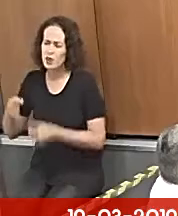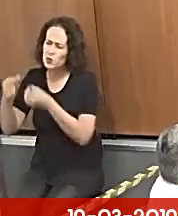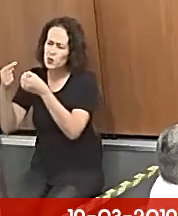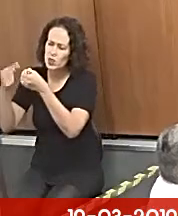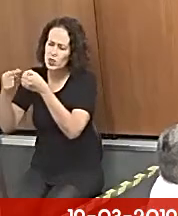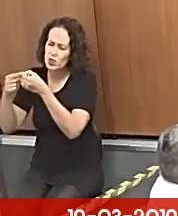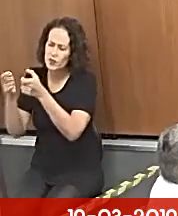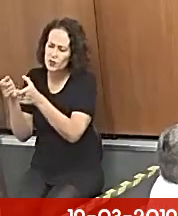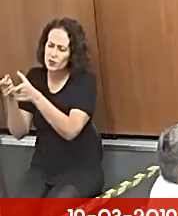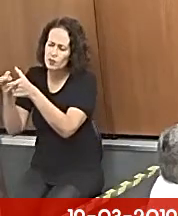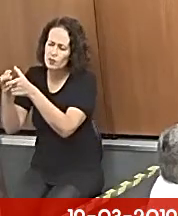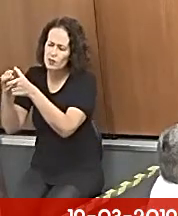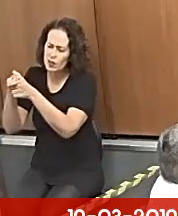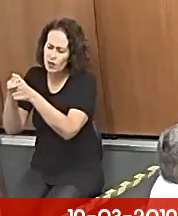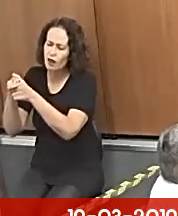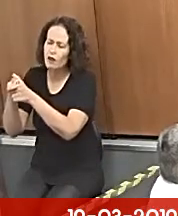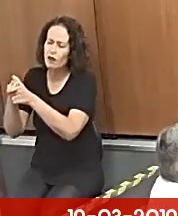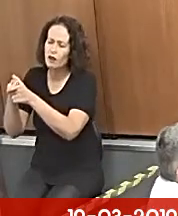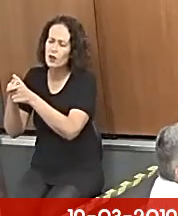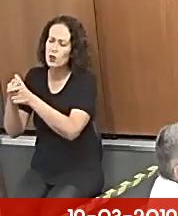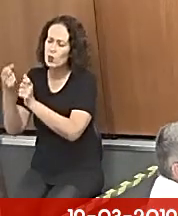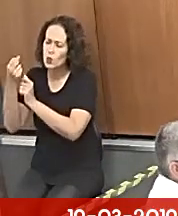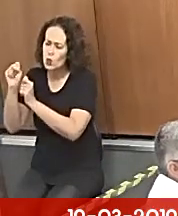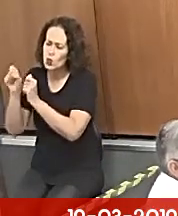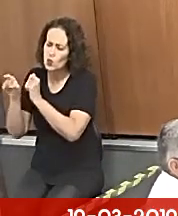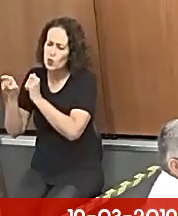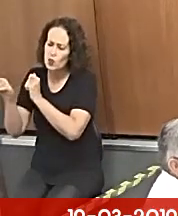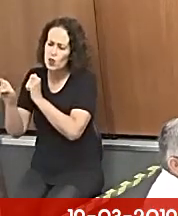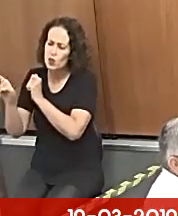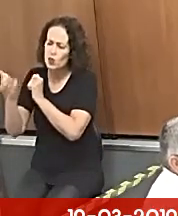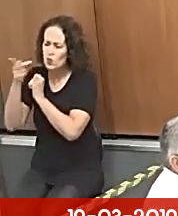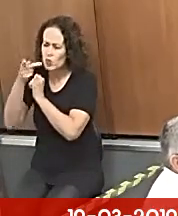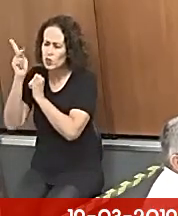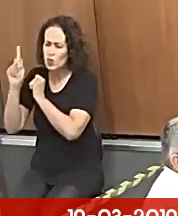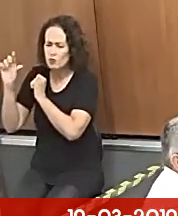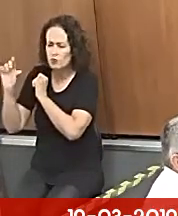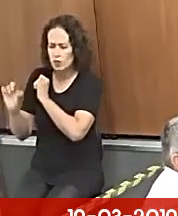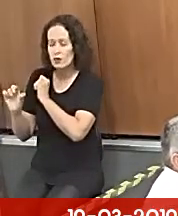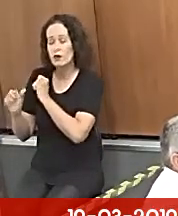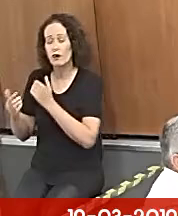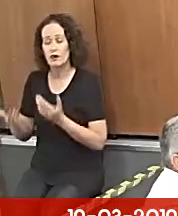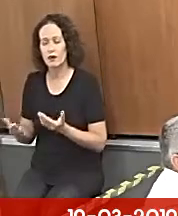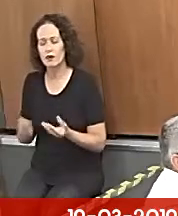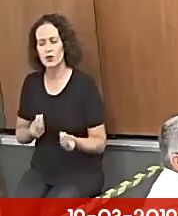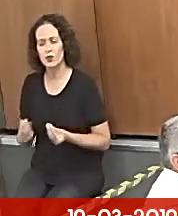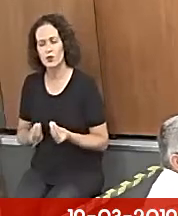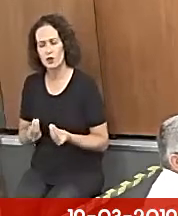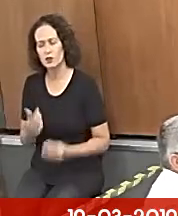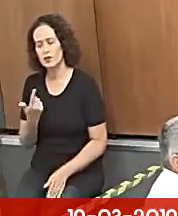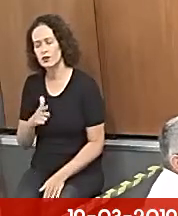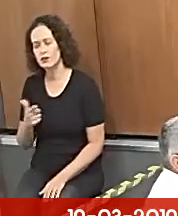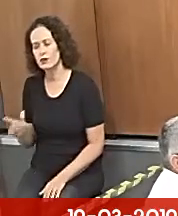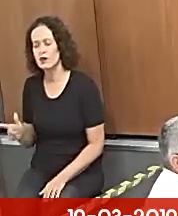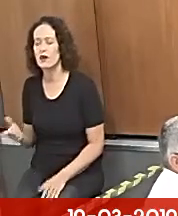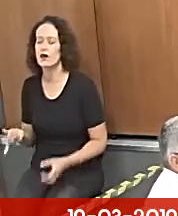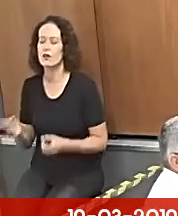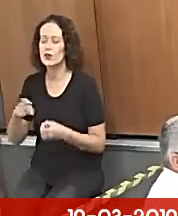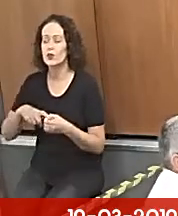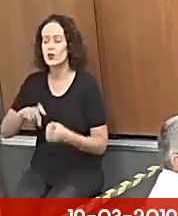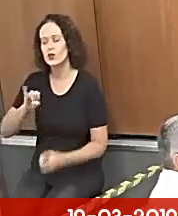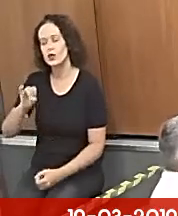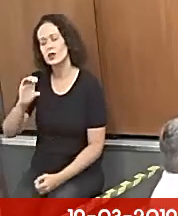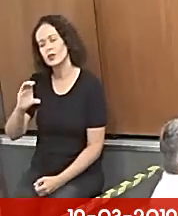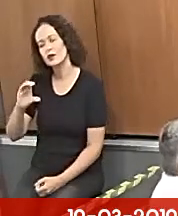pequeno com menos de 8 mil habitantes que às vezes não traz um retorno de um é do icms muito grande o